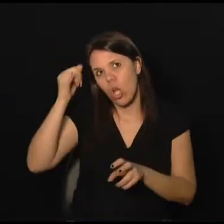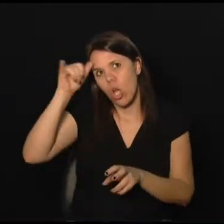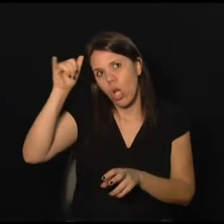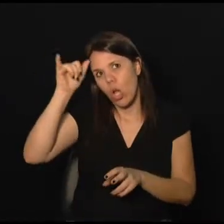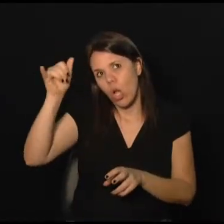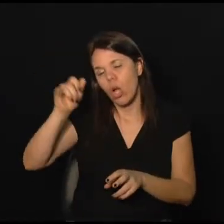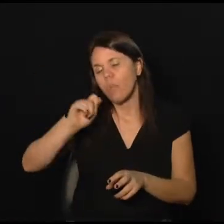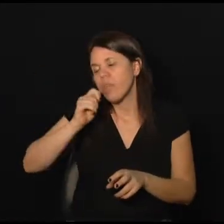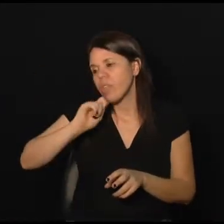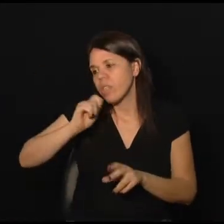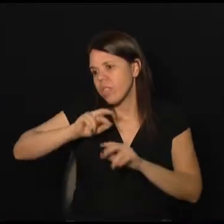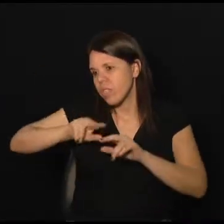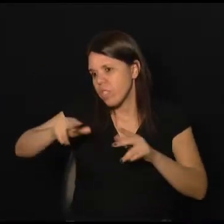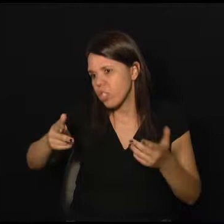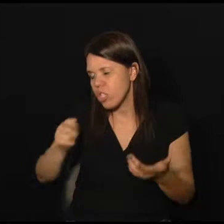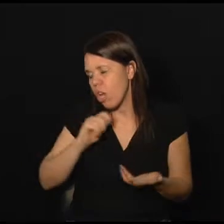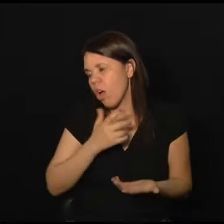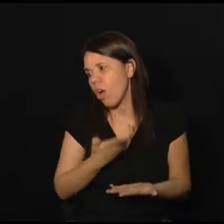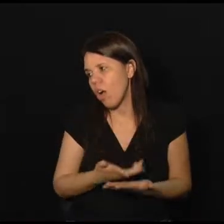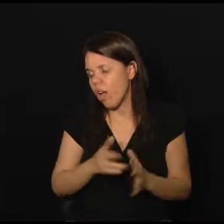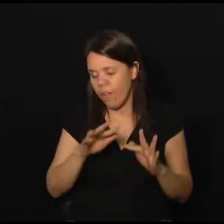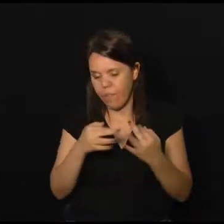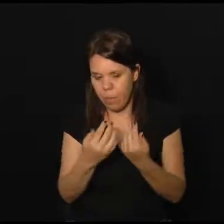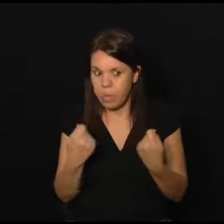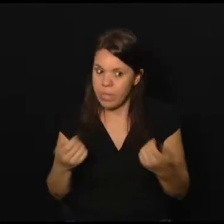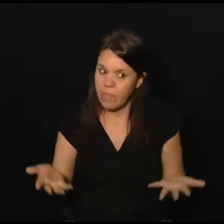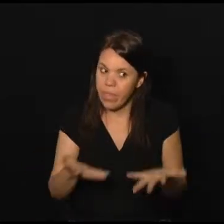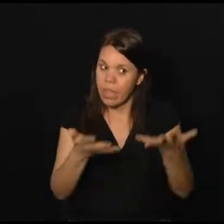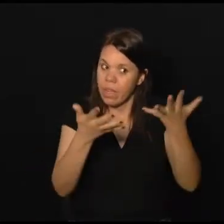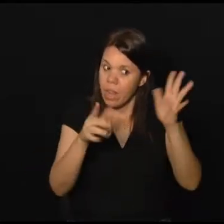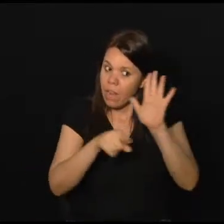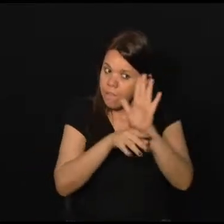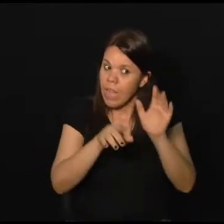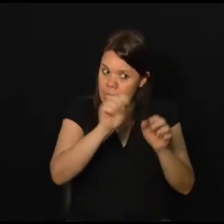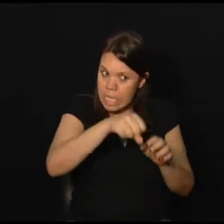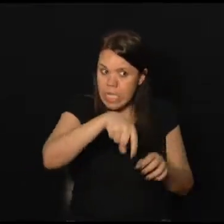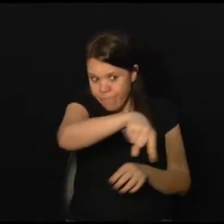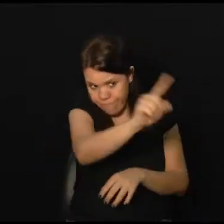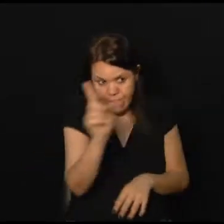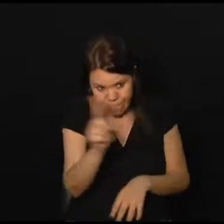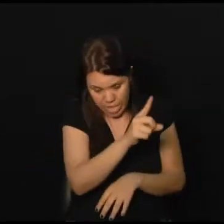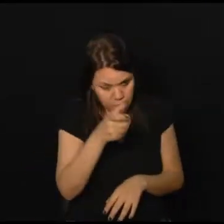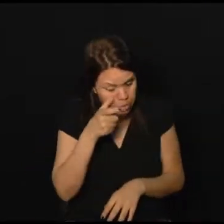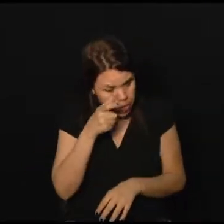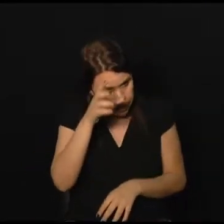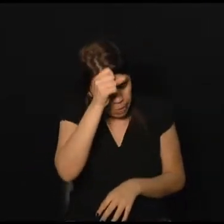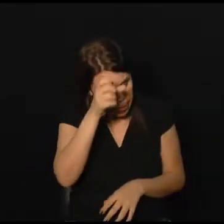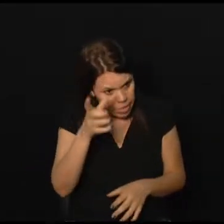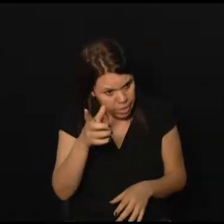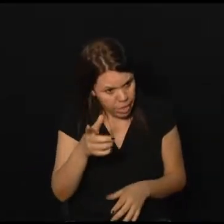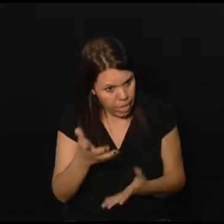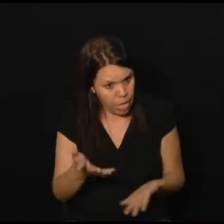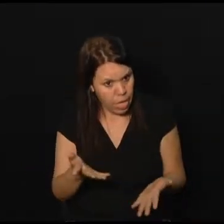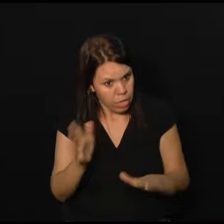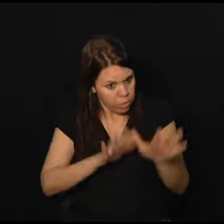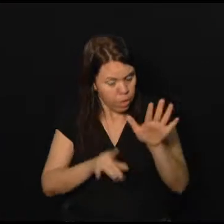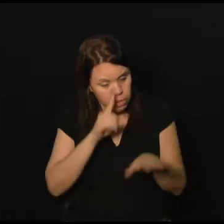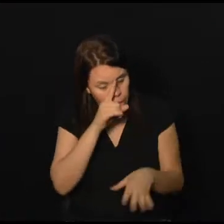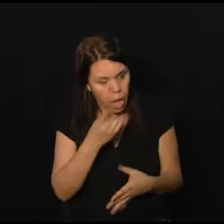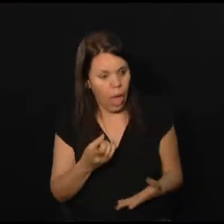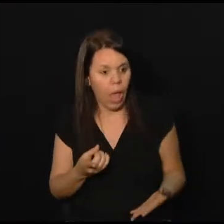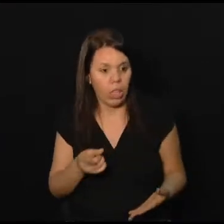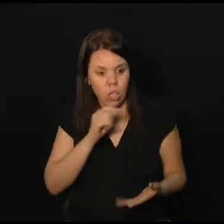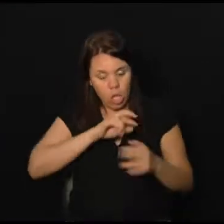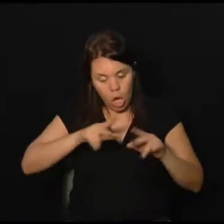escola, sobre prevenção. A família deveria falar, não, você vai na escola, você vai ouvir a palestra, porque é um processo